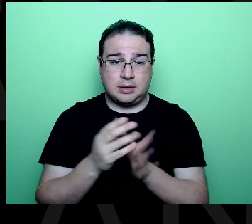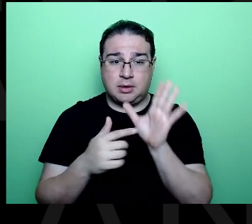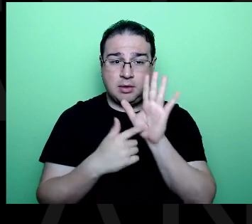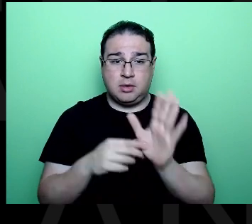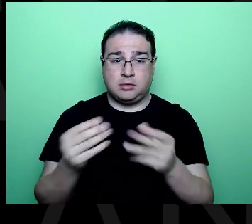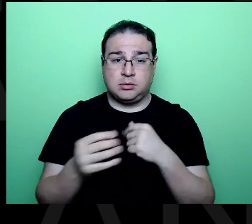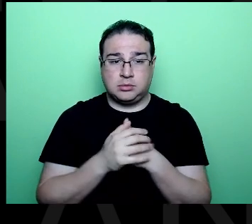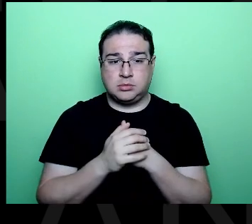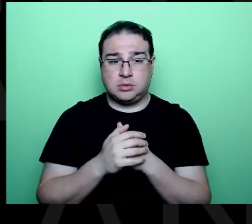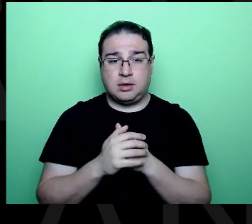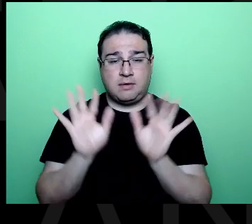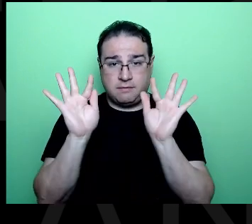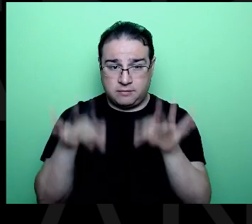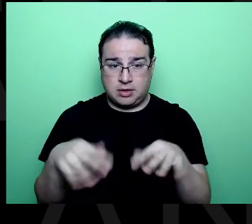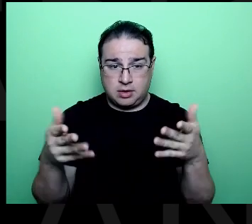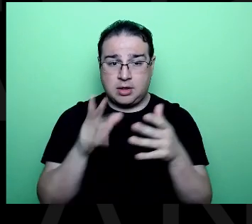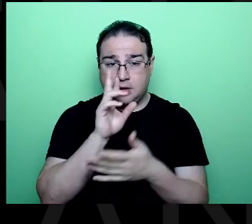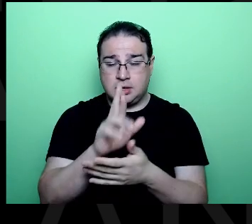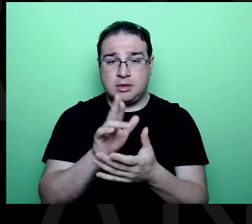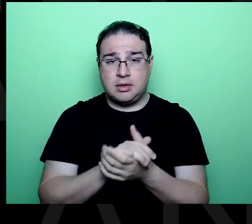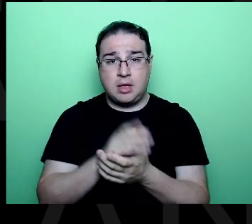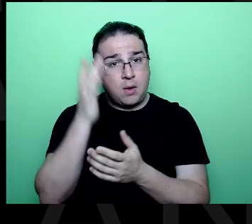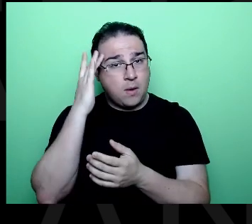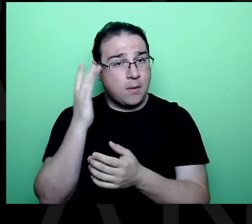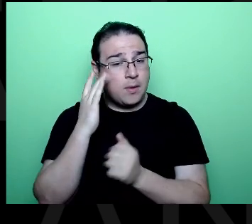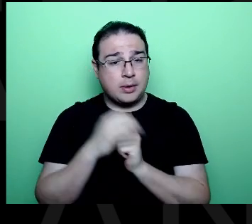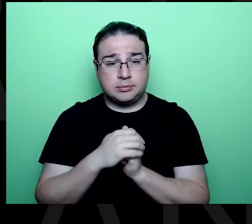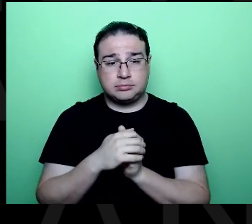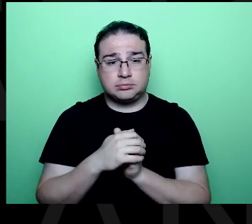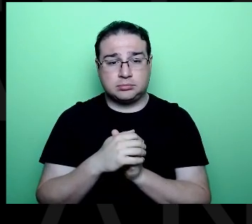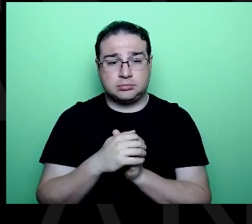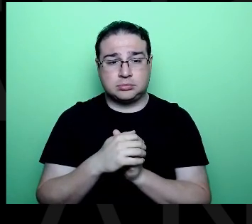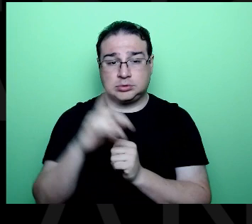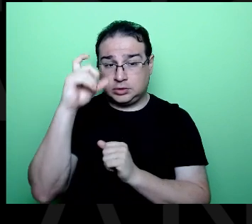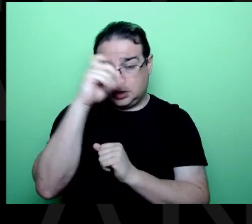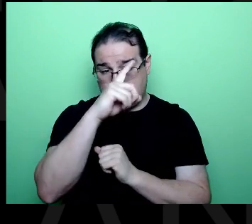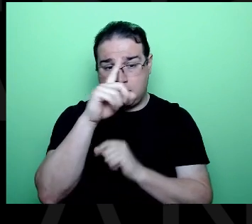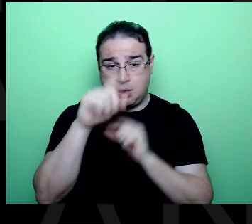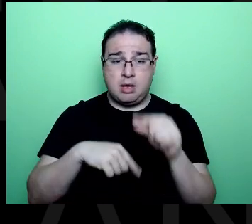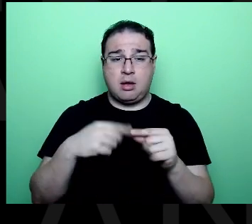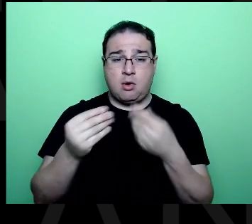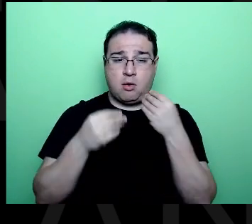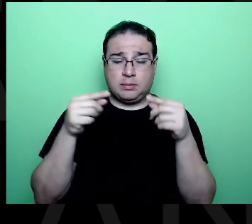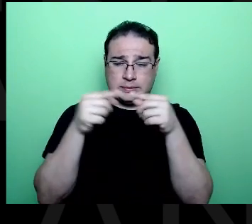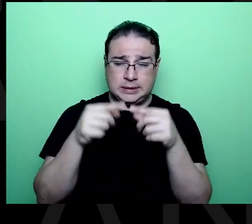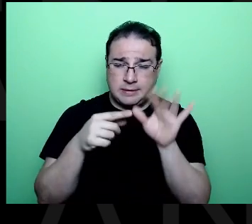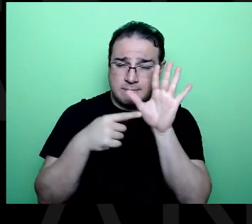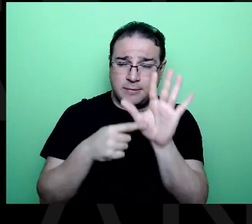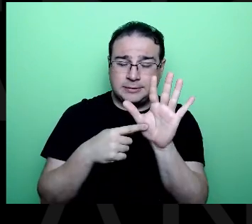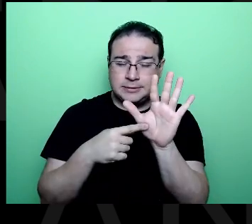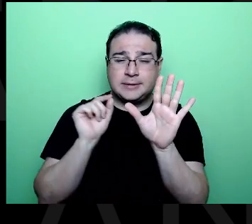É isso, eu acho que é. Só para terminar a resposta, eu acho que a dificuldade é